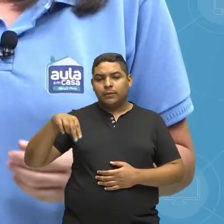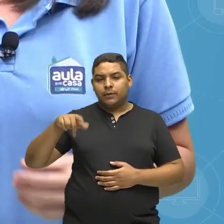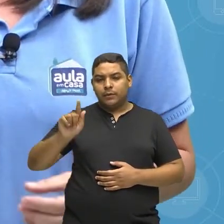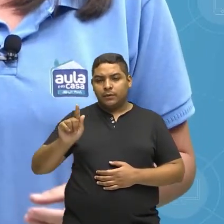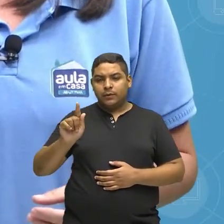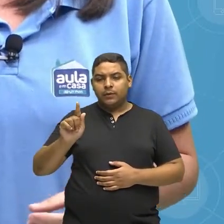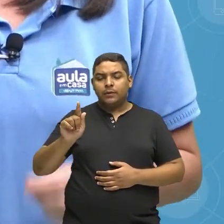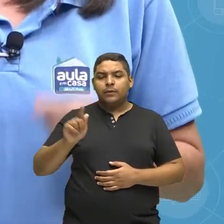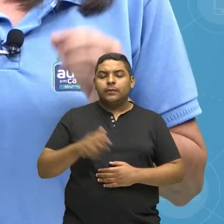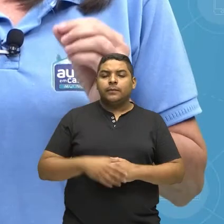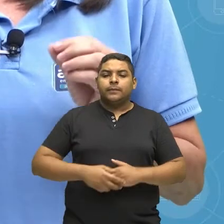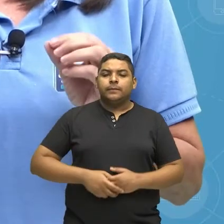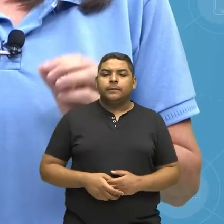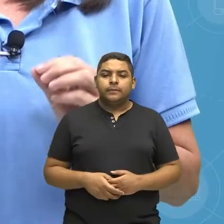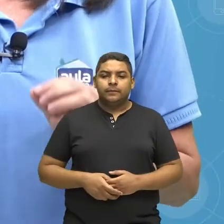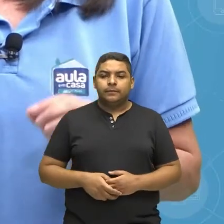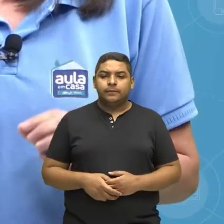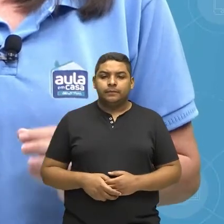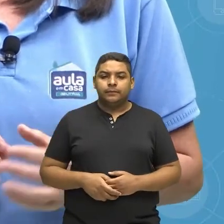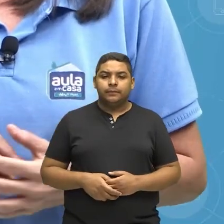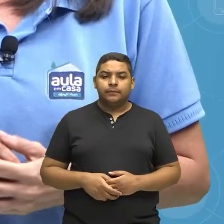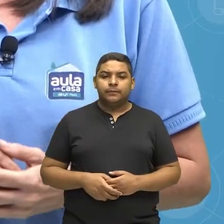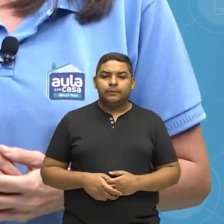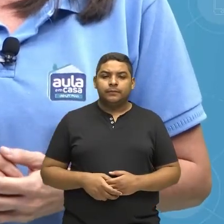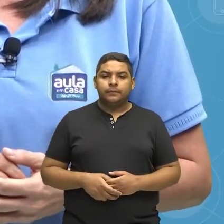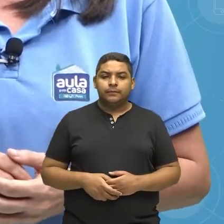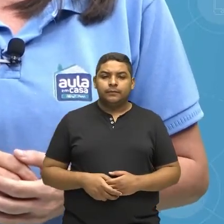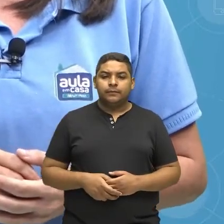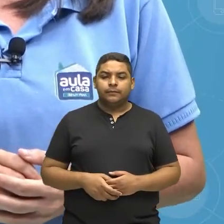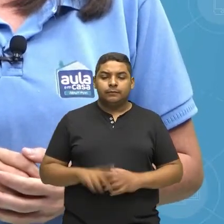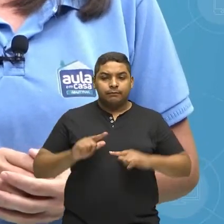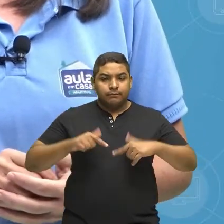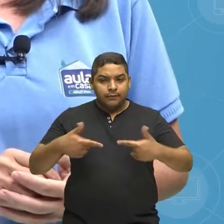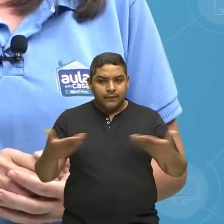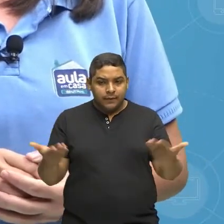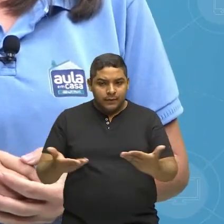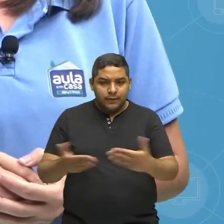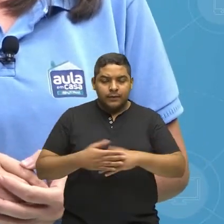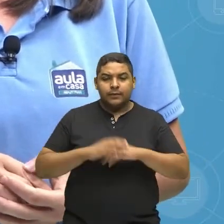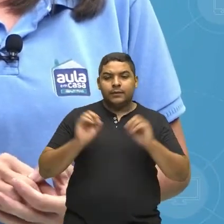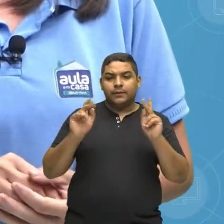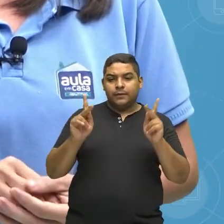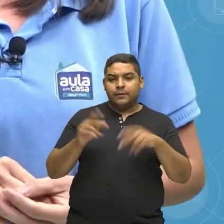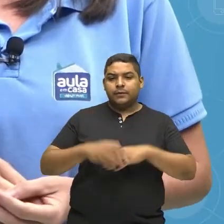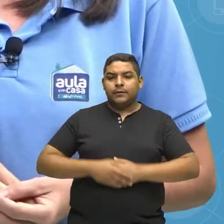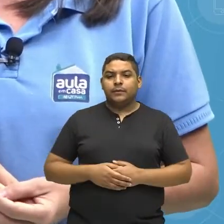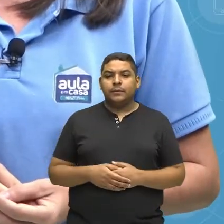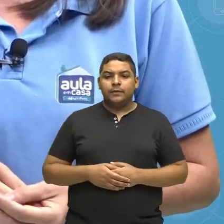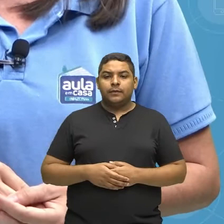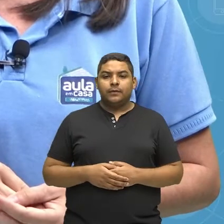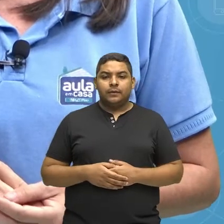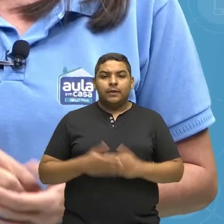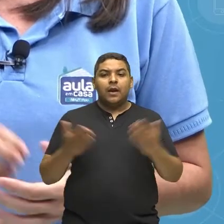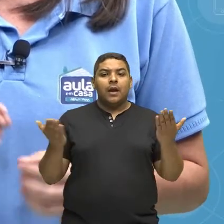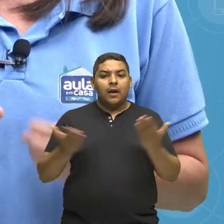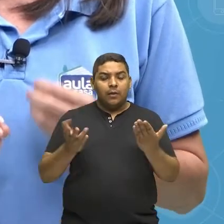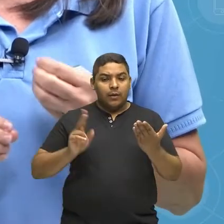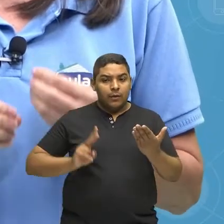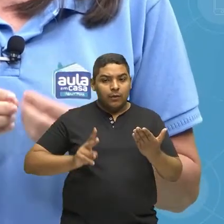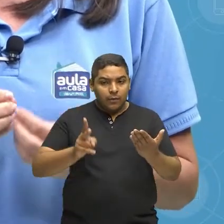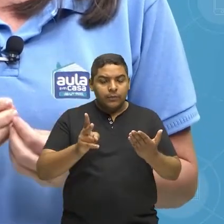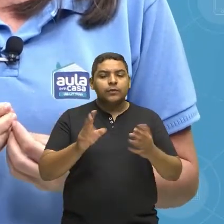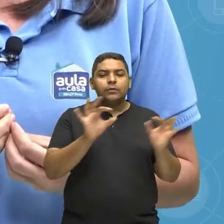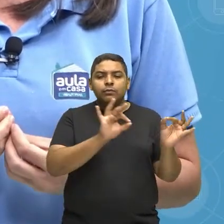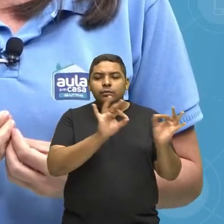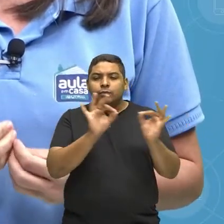fica varrendo. Fazendo essa atividade neste momento. Tudo bem, people? E agora eu quero que vocês continuem assistindo também